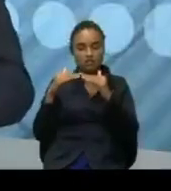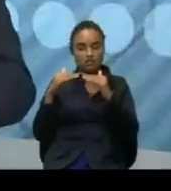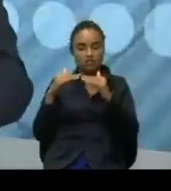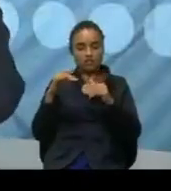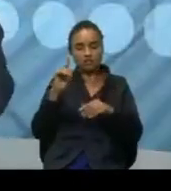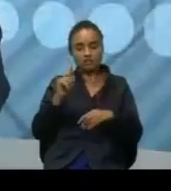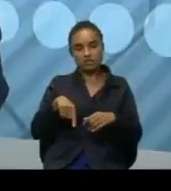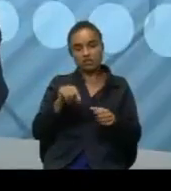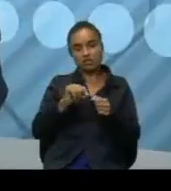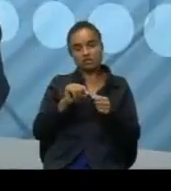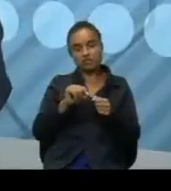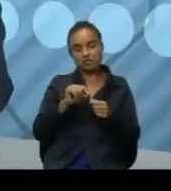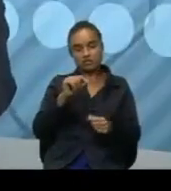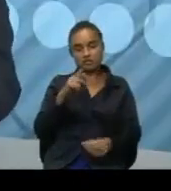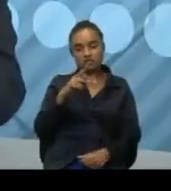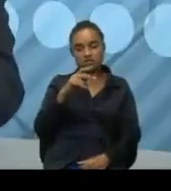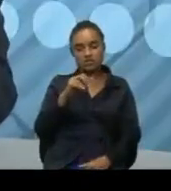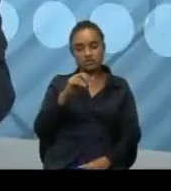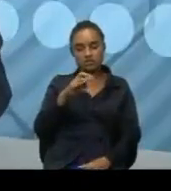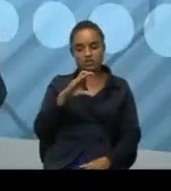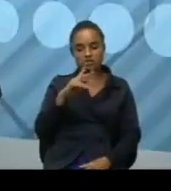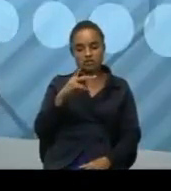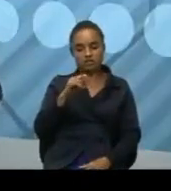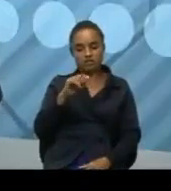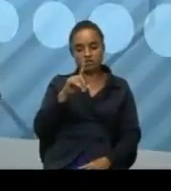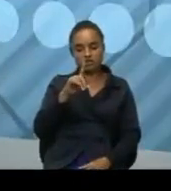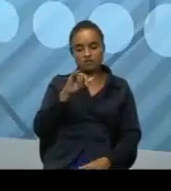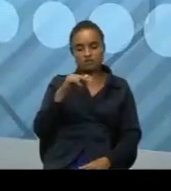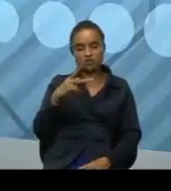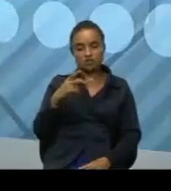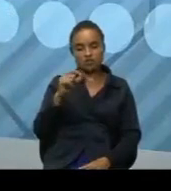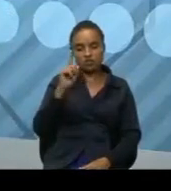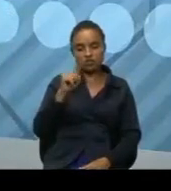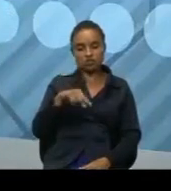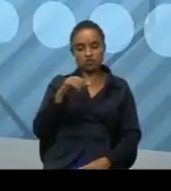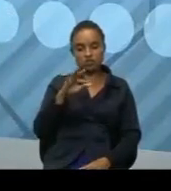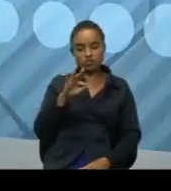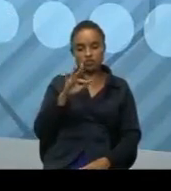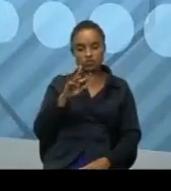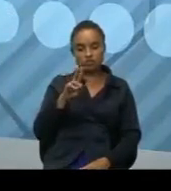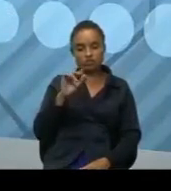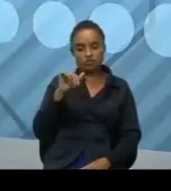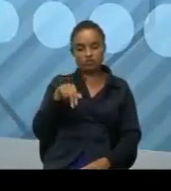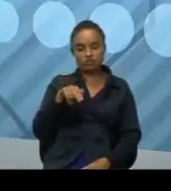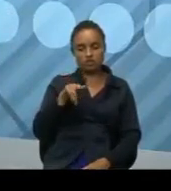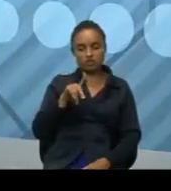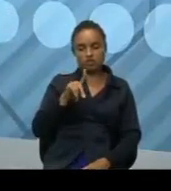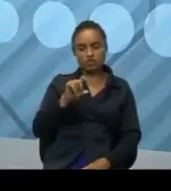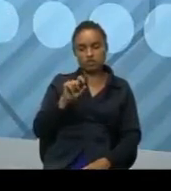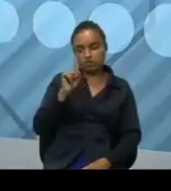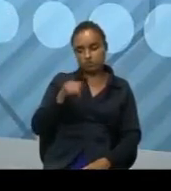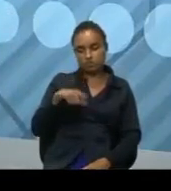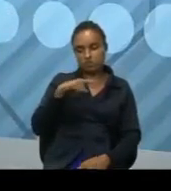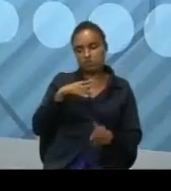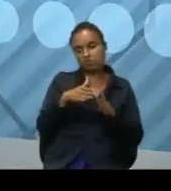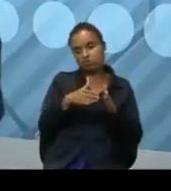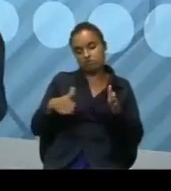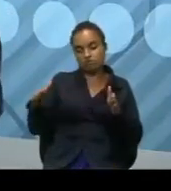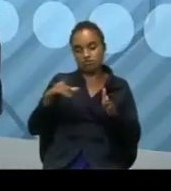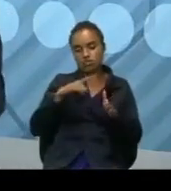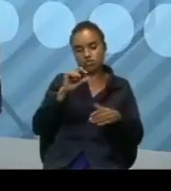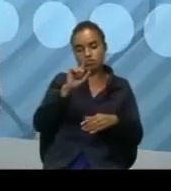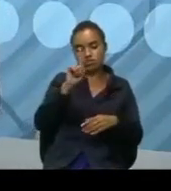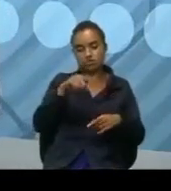ele fez um puxadinho no fundo e daquela edificação no fundo ele vai trazendo alguma coisa ali para frente, tá?